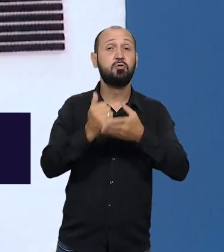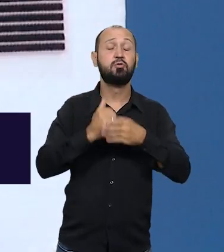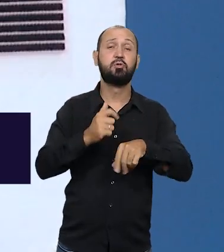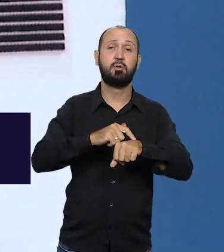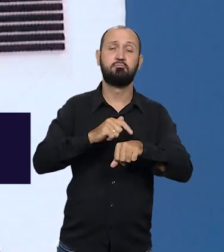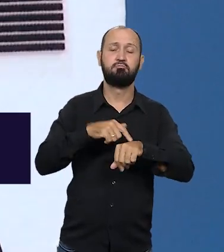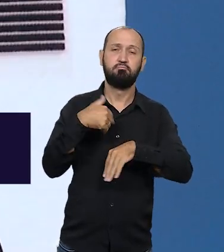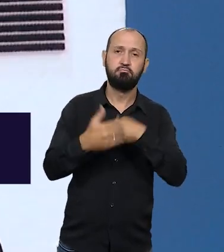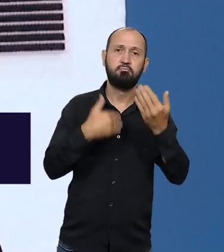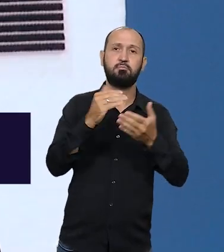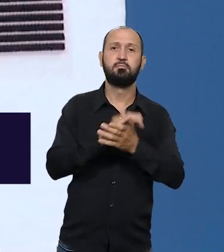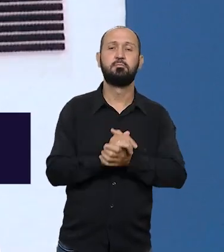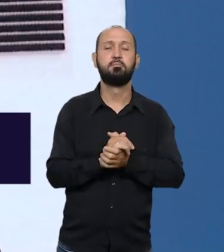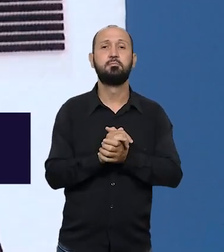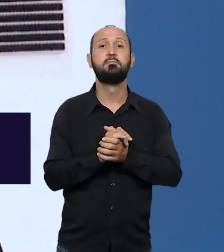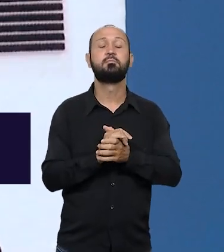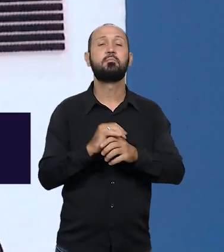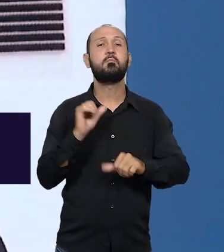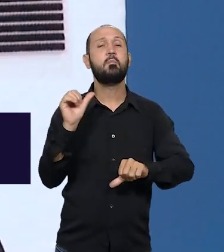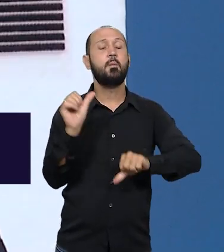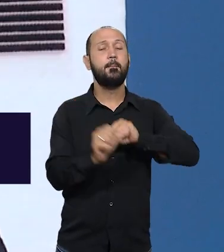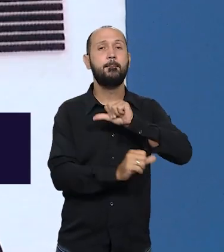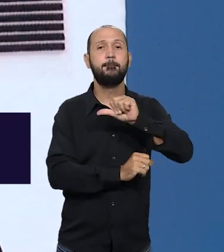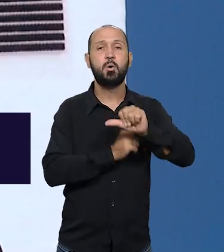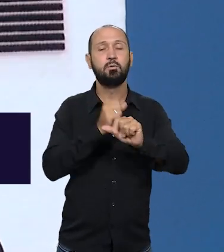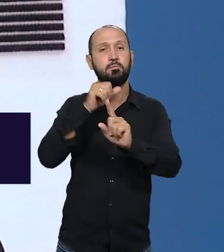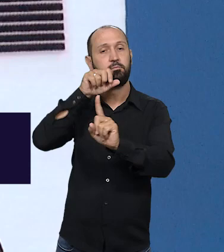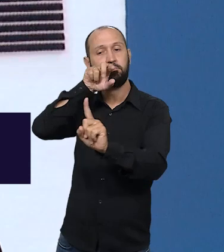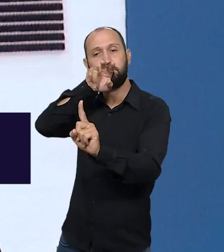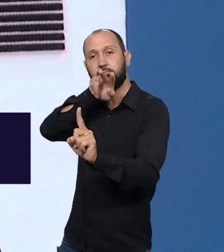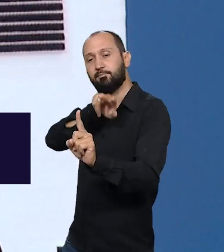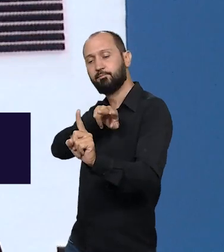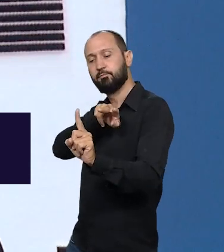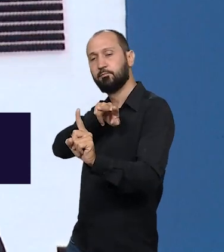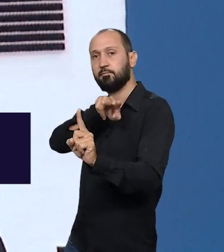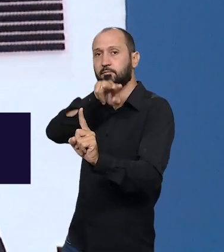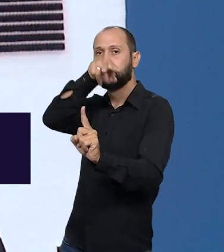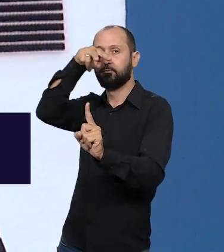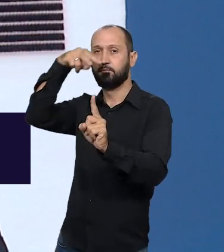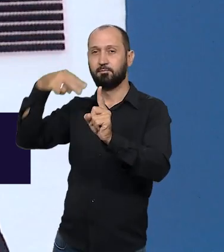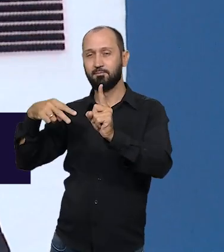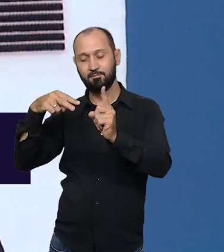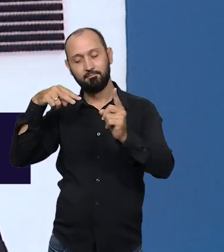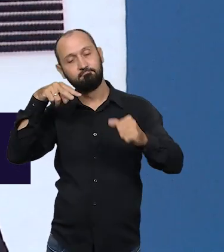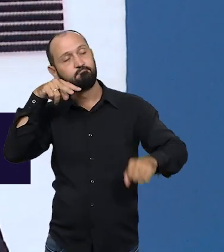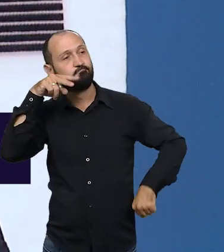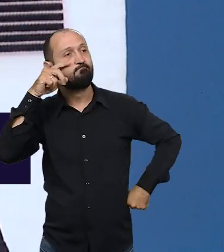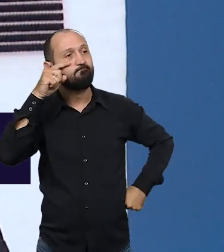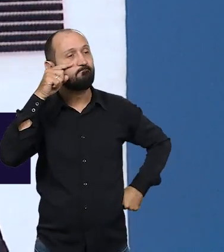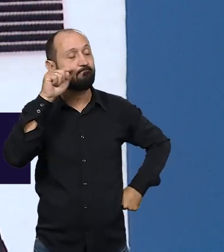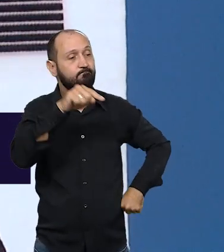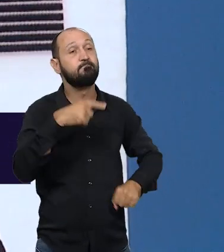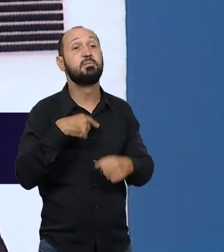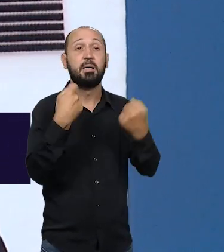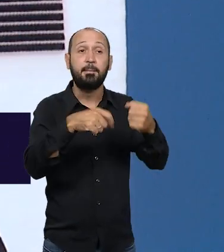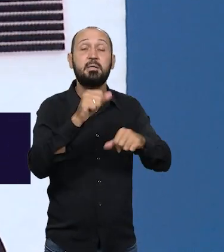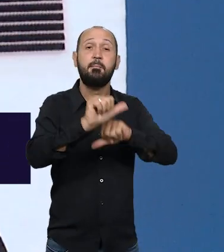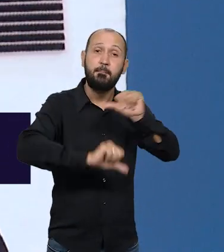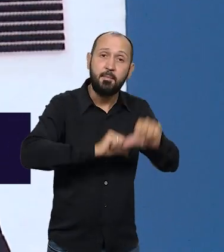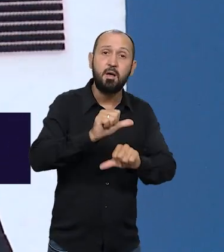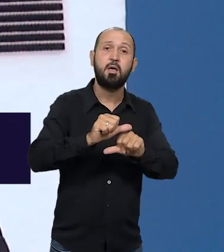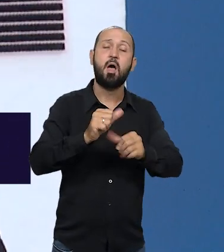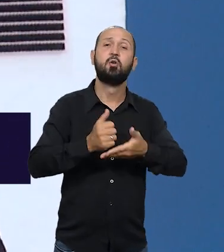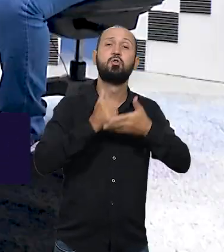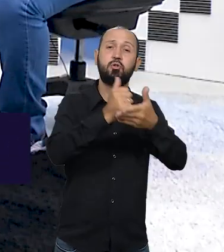nesse processo. Então, eu falo que é uma mudança de olhar. Né? Então, quando a gente entende que isso é necessário para o desenvolvimento do nosso